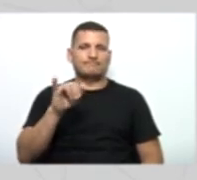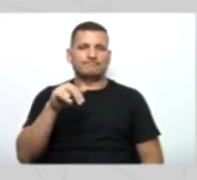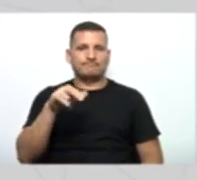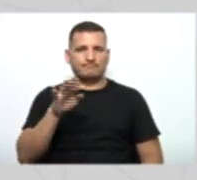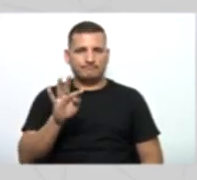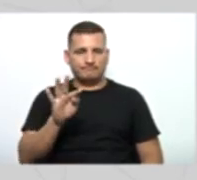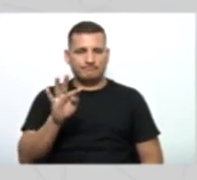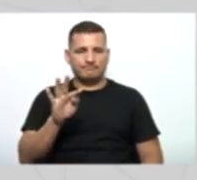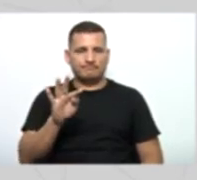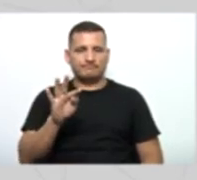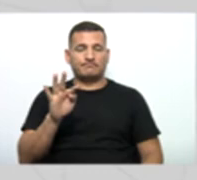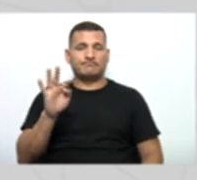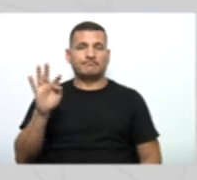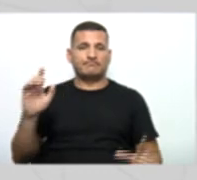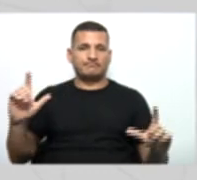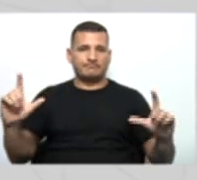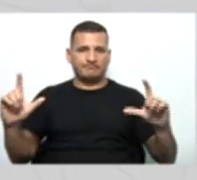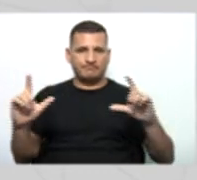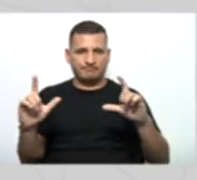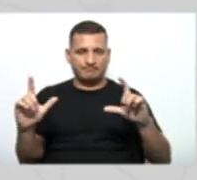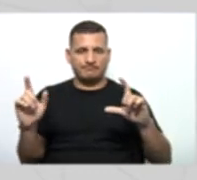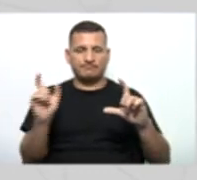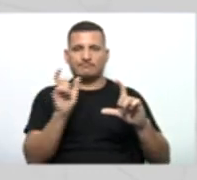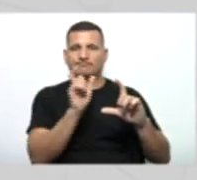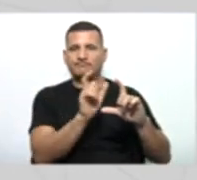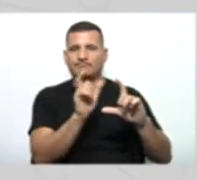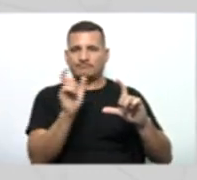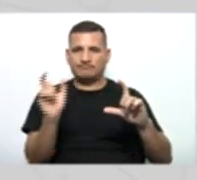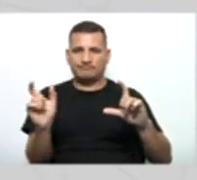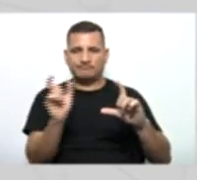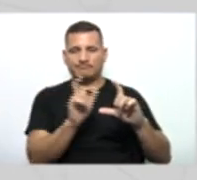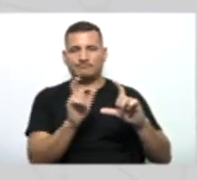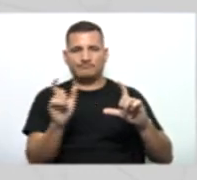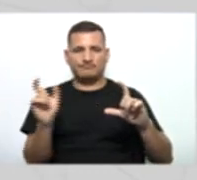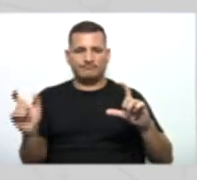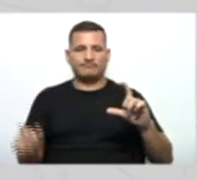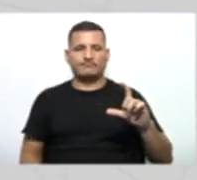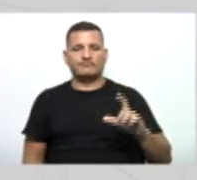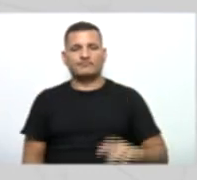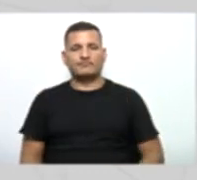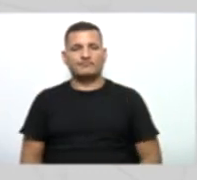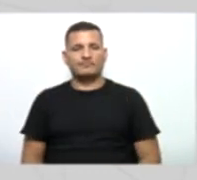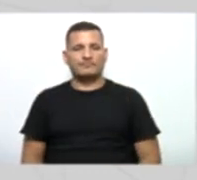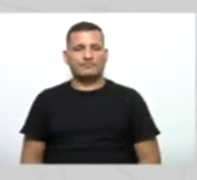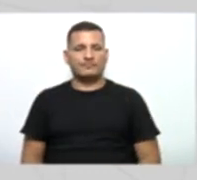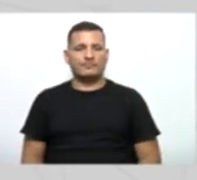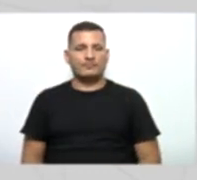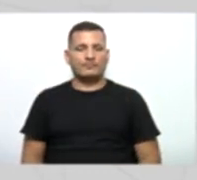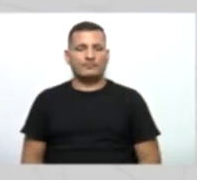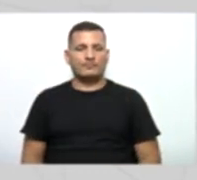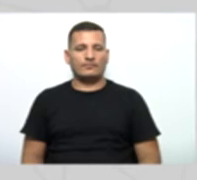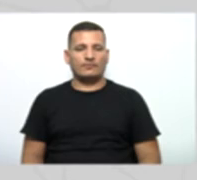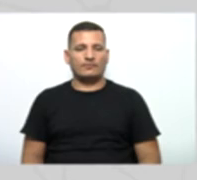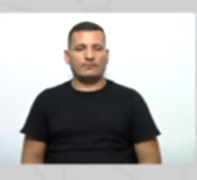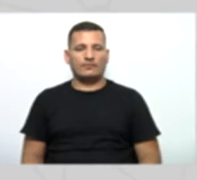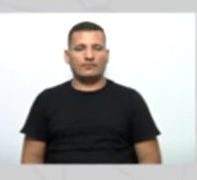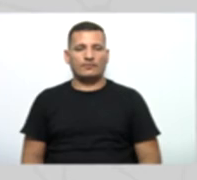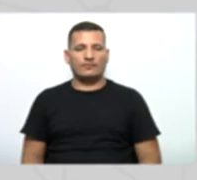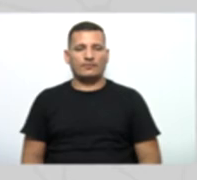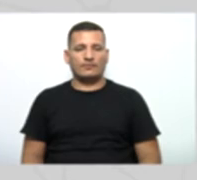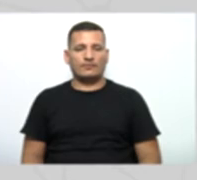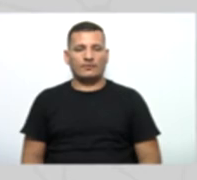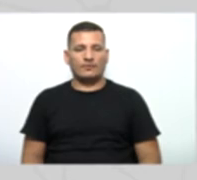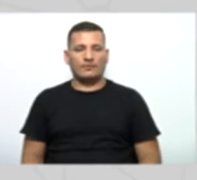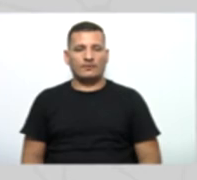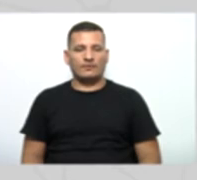E dentro do meu comando print, fazer isso aqui, ó. Pessoa, que é o meu objeto genérico,